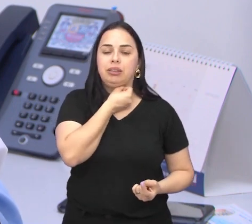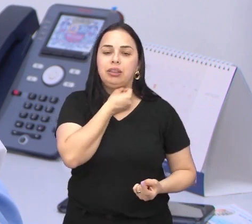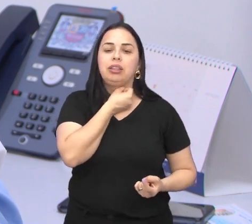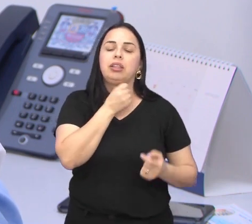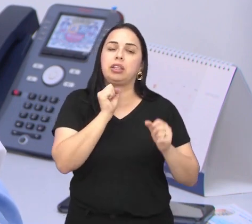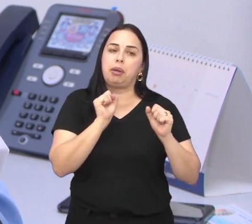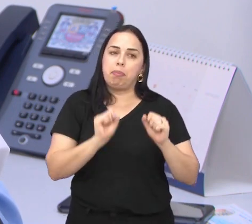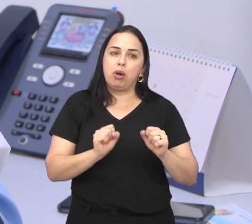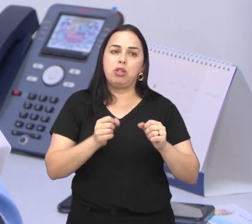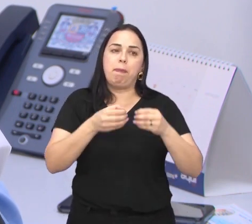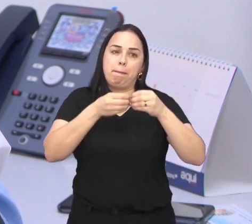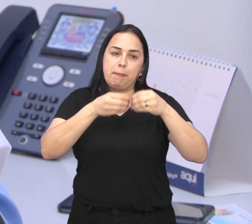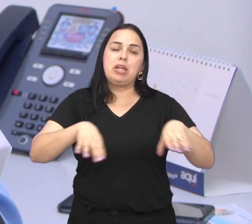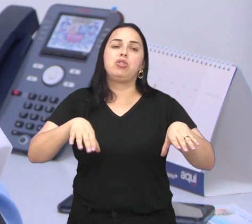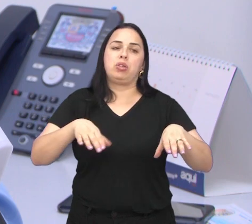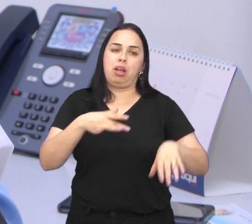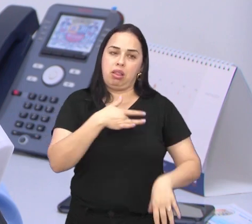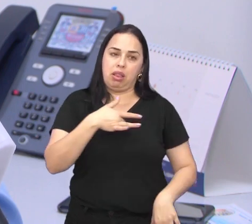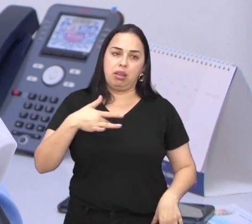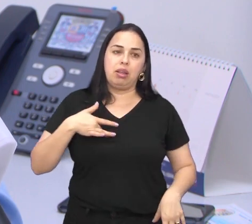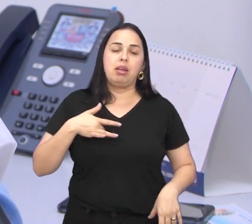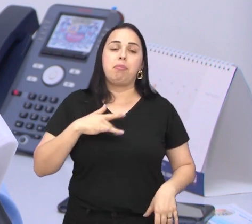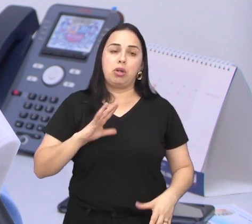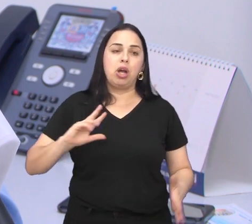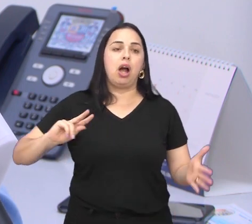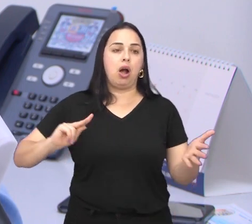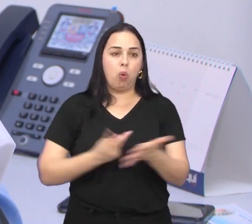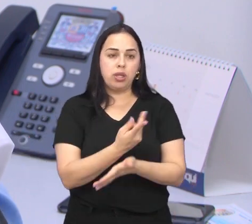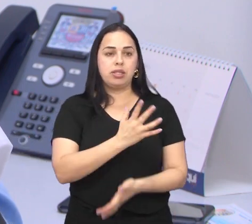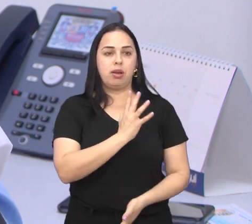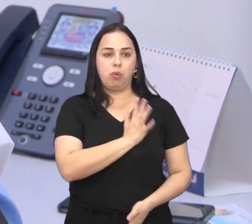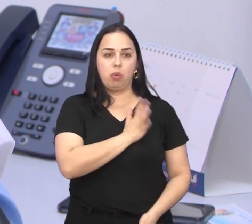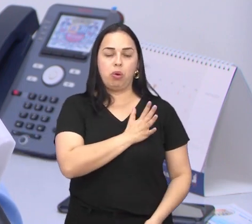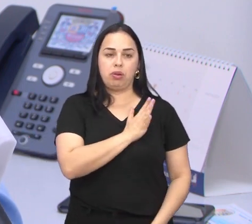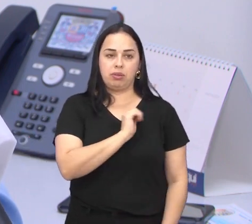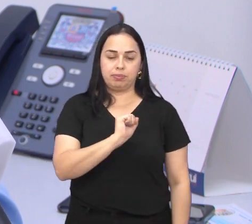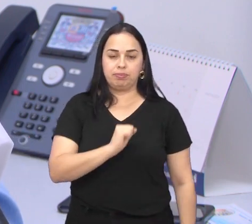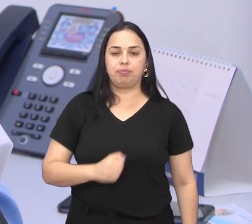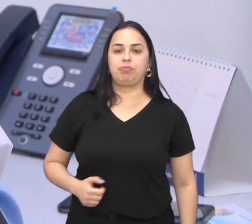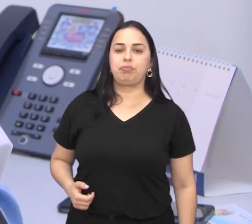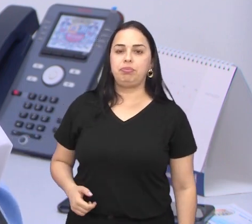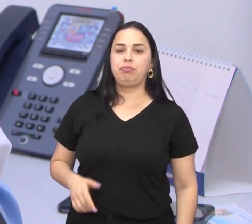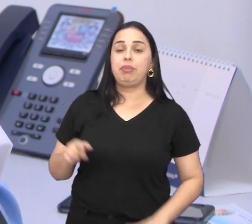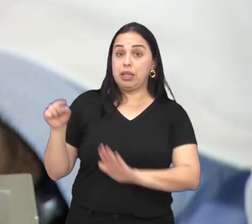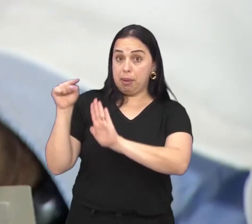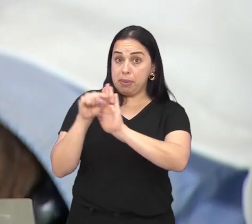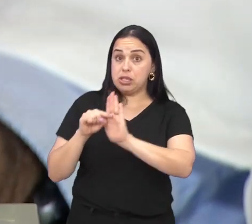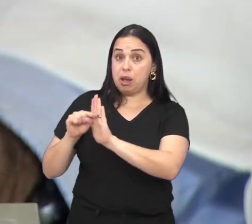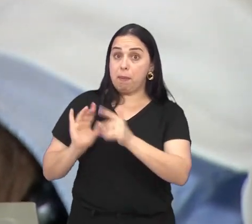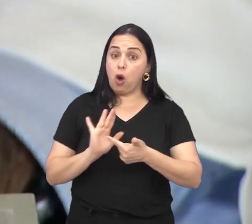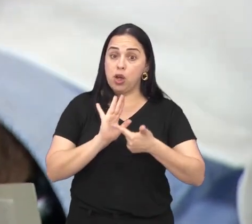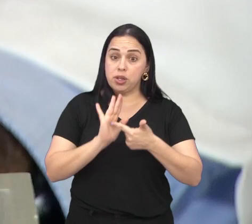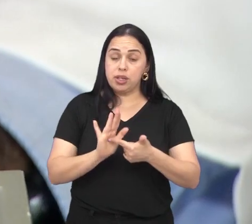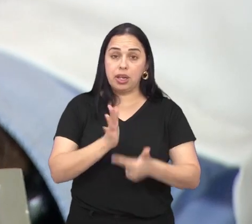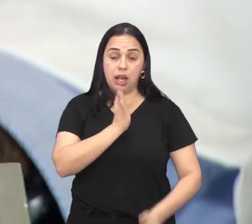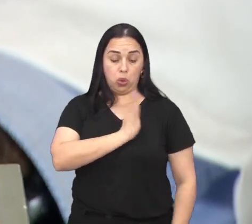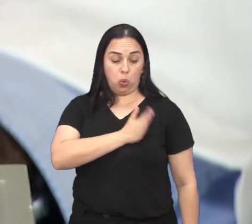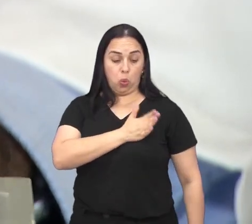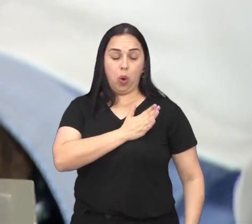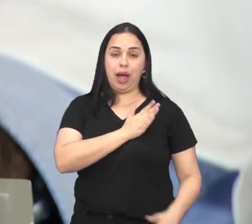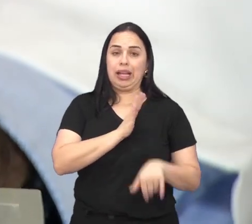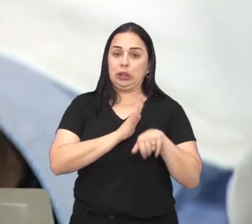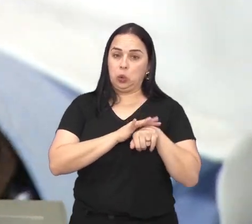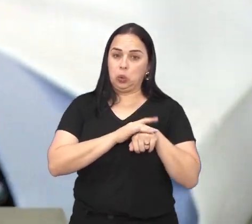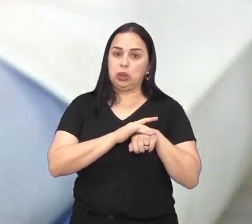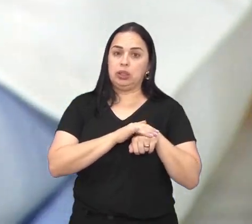preocupação, o estresse é um fator desencadeante muito importante para o infarto, que a pessoa... O levantamento ainda apontou